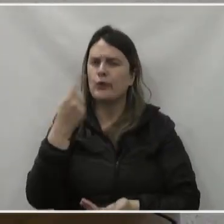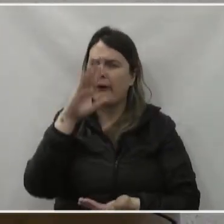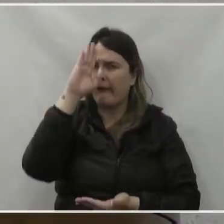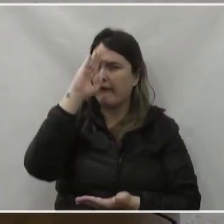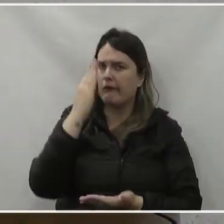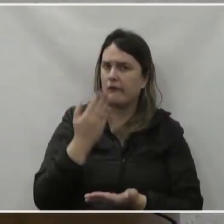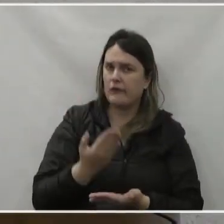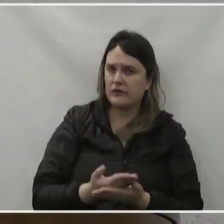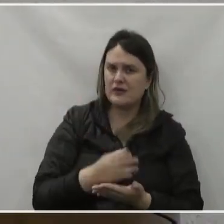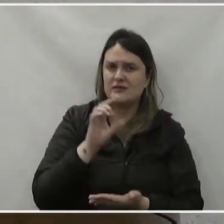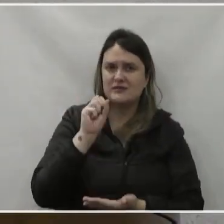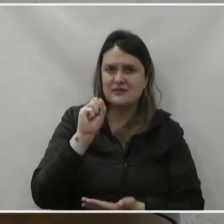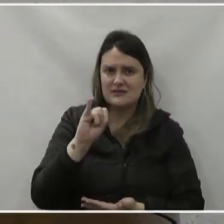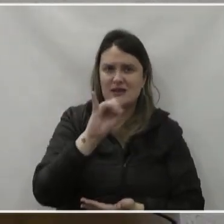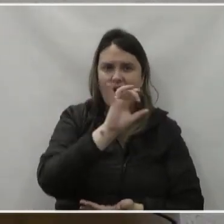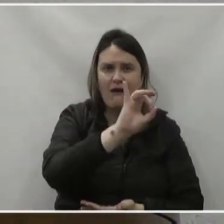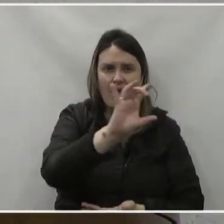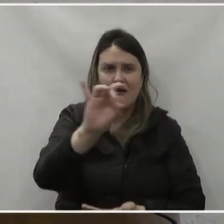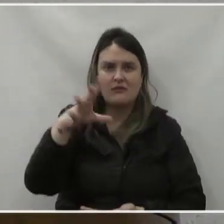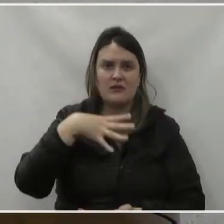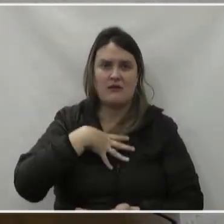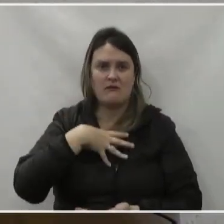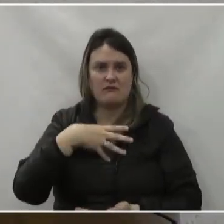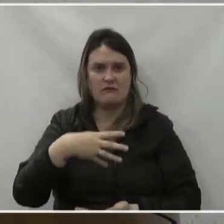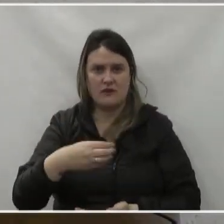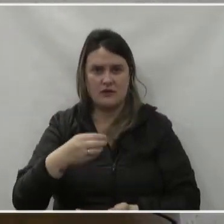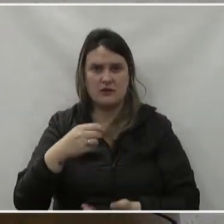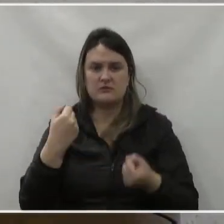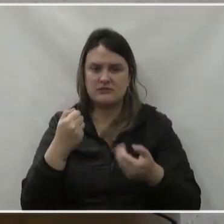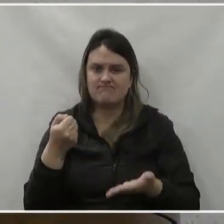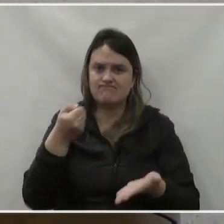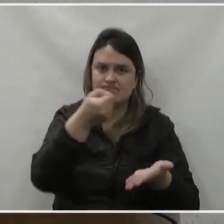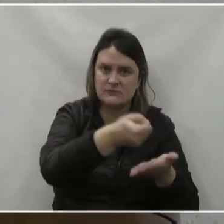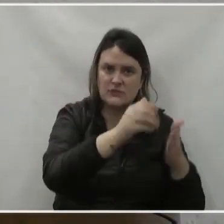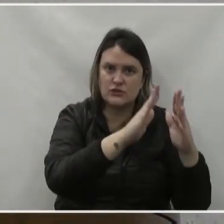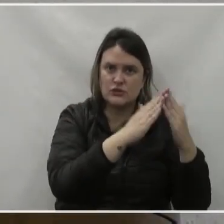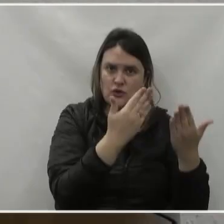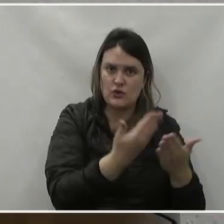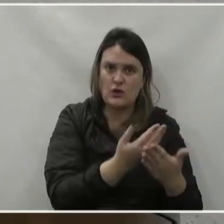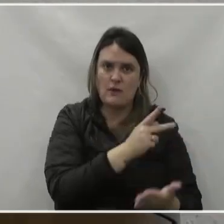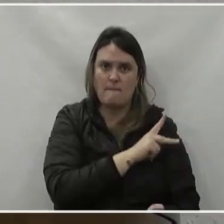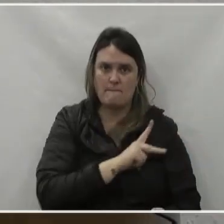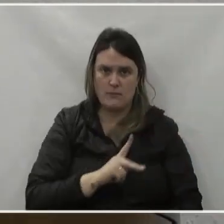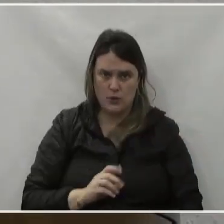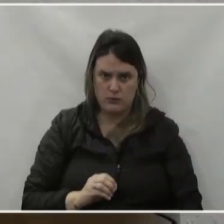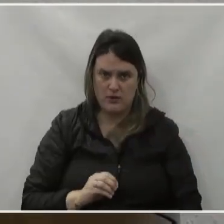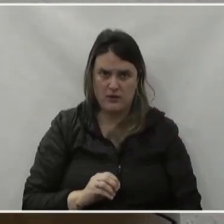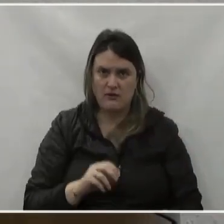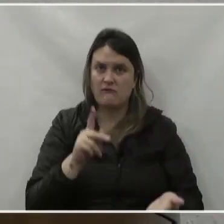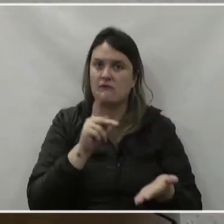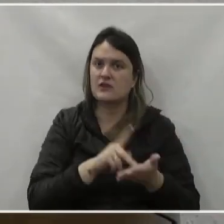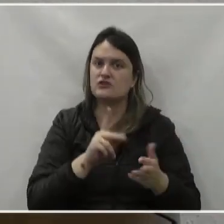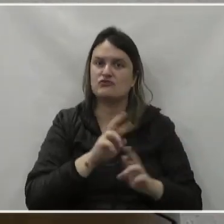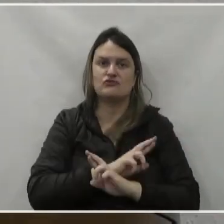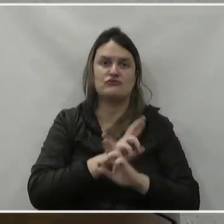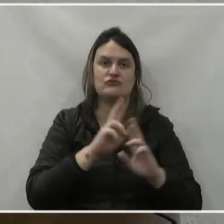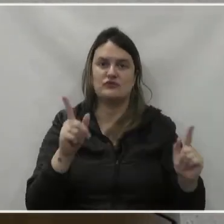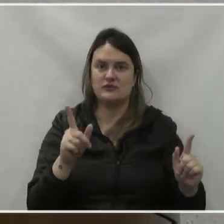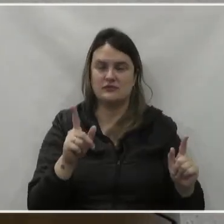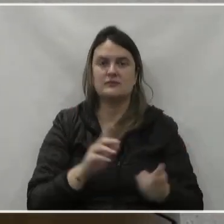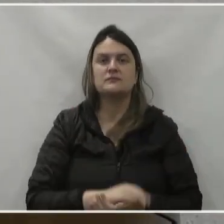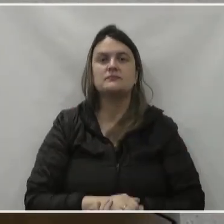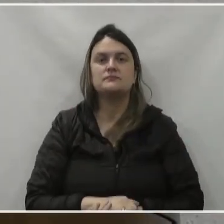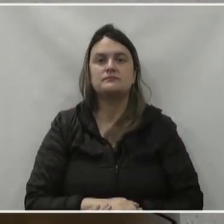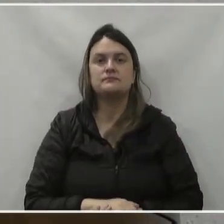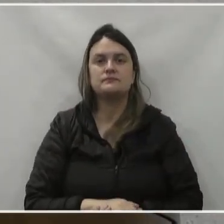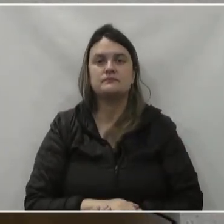Acredito que se cada filho tivesse que estudar em escola pública, a realidade seria vista com outros